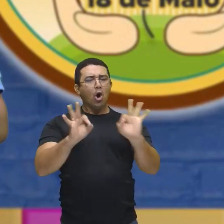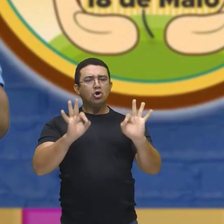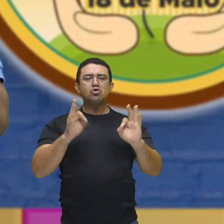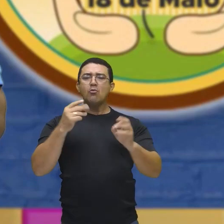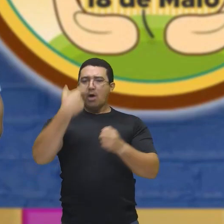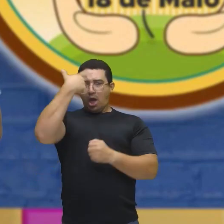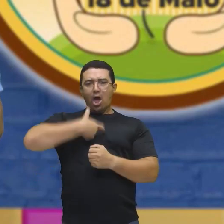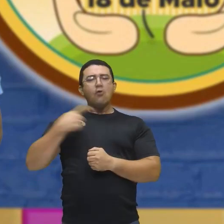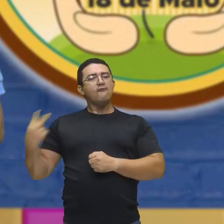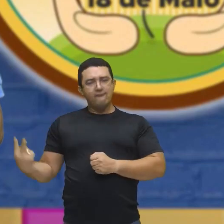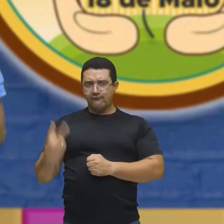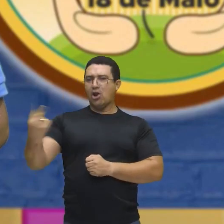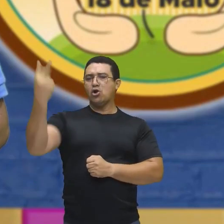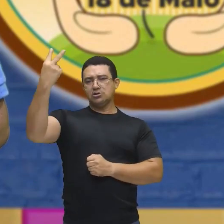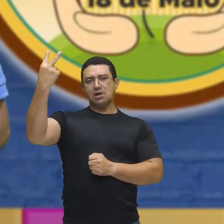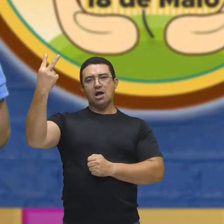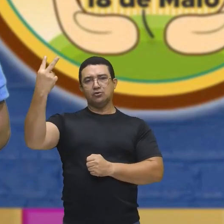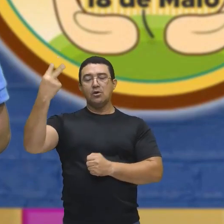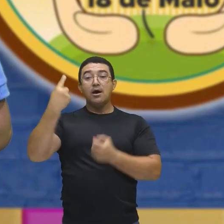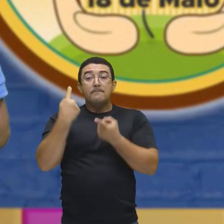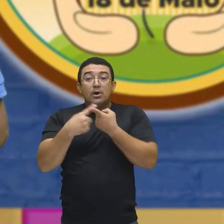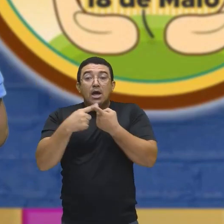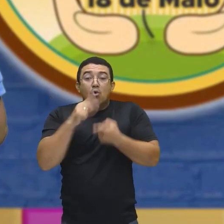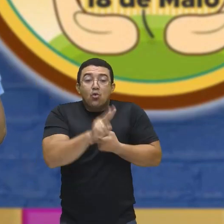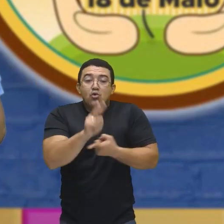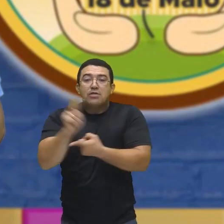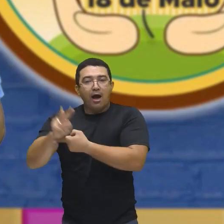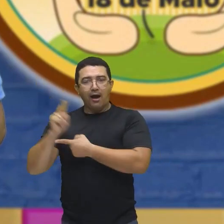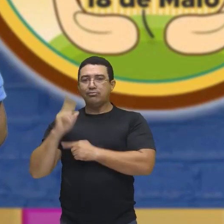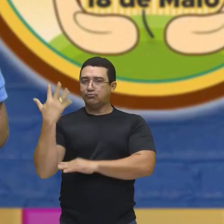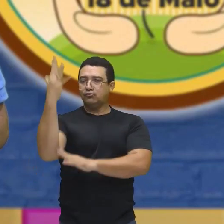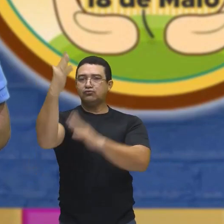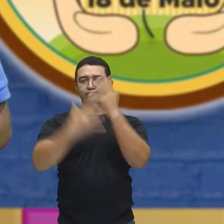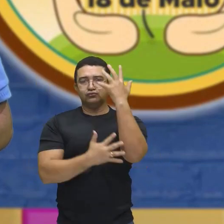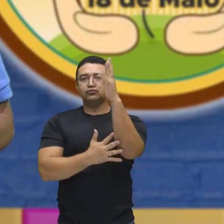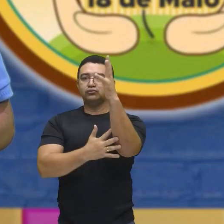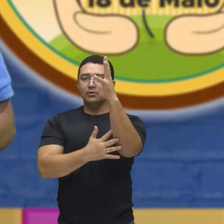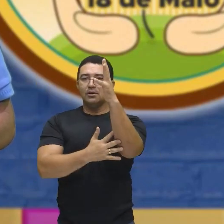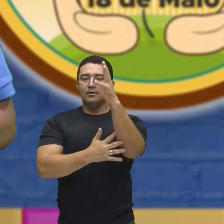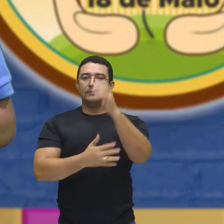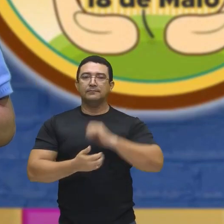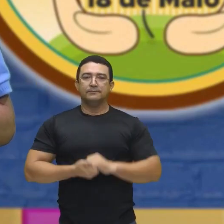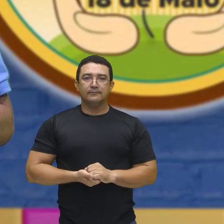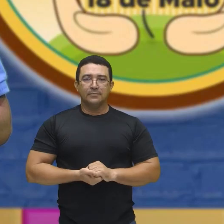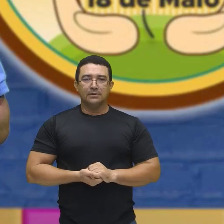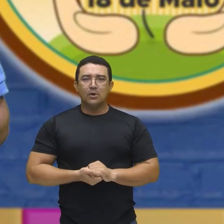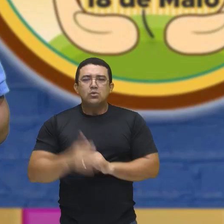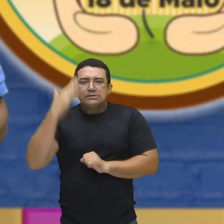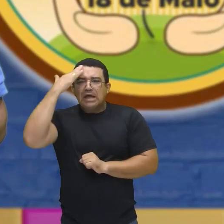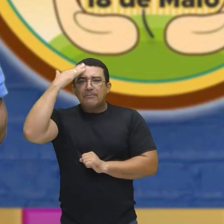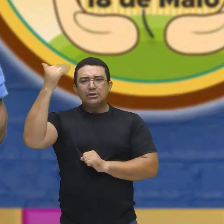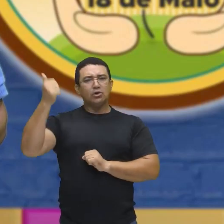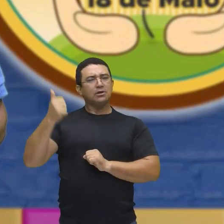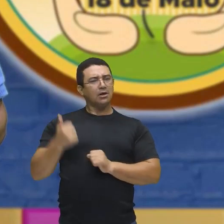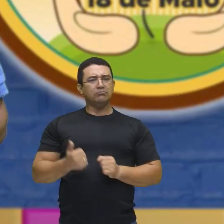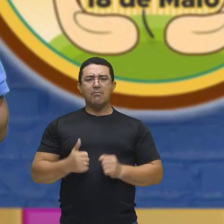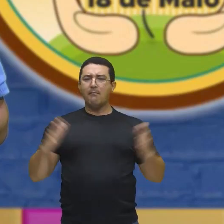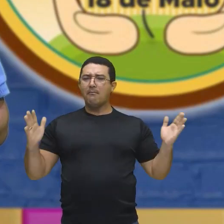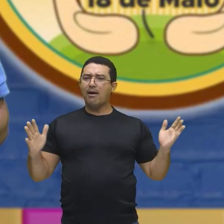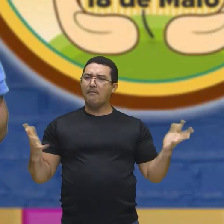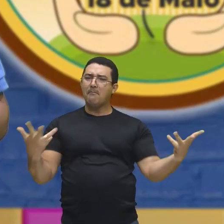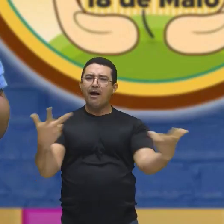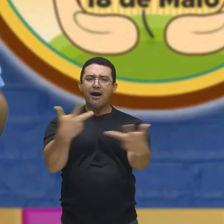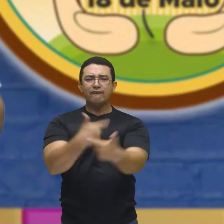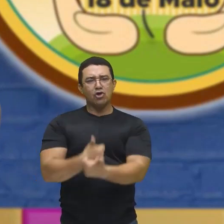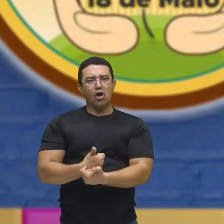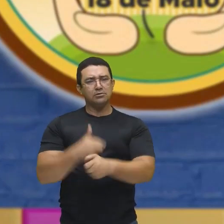valorizada, que eu estou cuidando do meu ambiente como deve ser cuidado. essa sabedoria espetacular que eles têm,